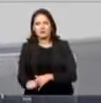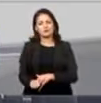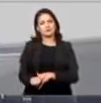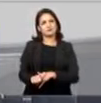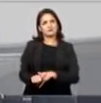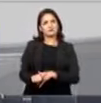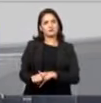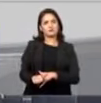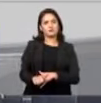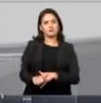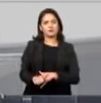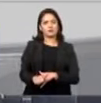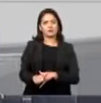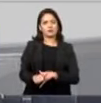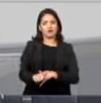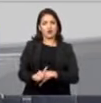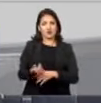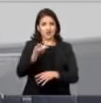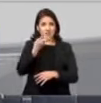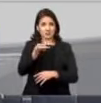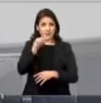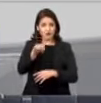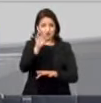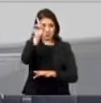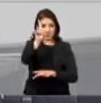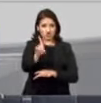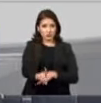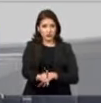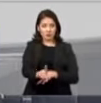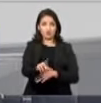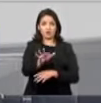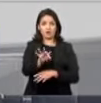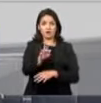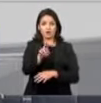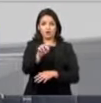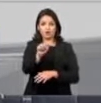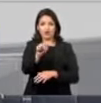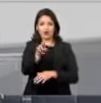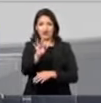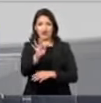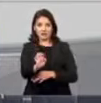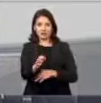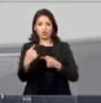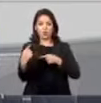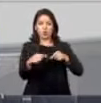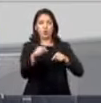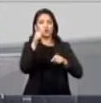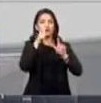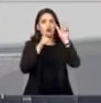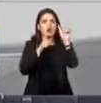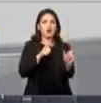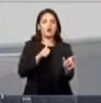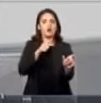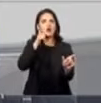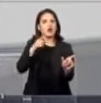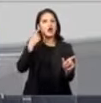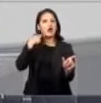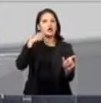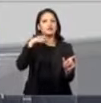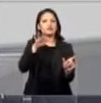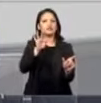declarações do diretor do Centro de Artes Cênicas, da Funarte, contra a atriz Fernanda Montenegro e o conjunto